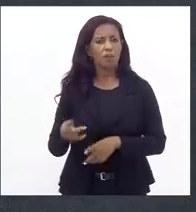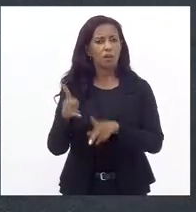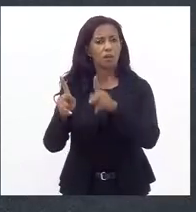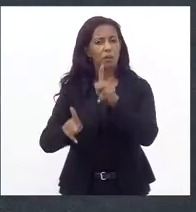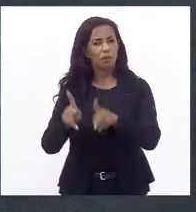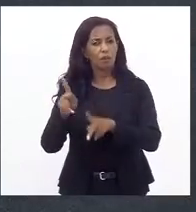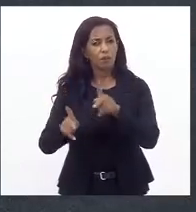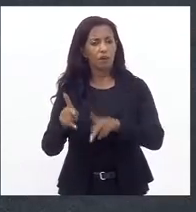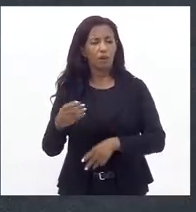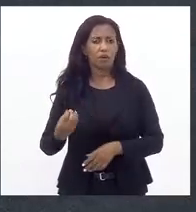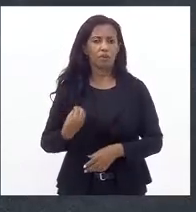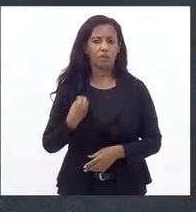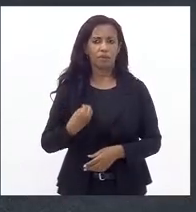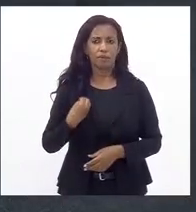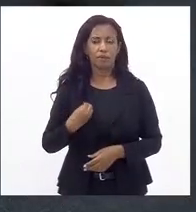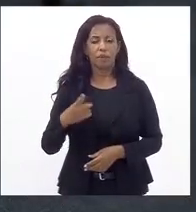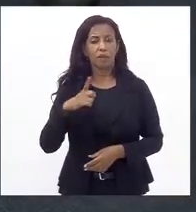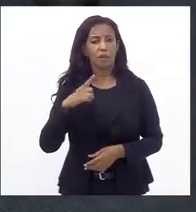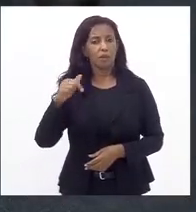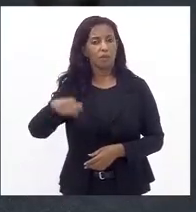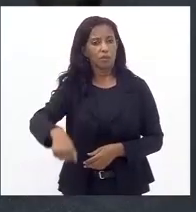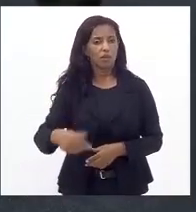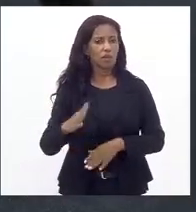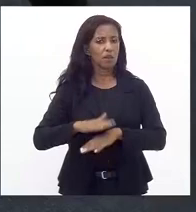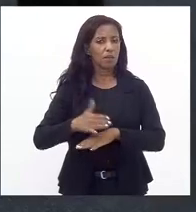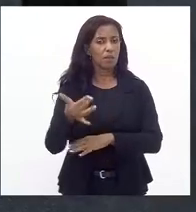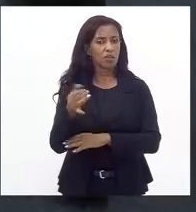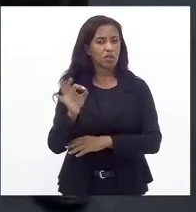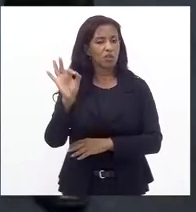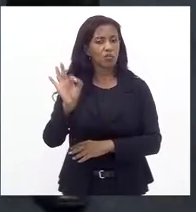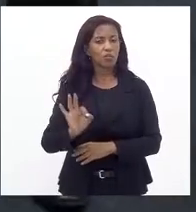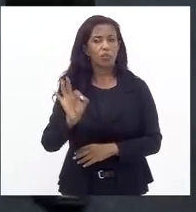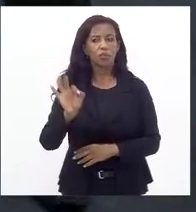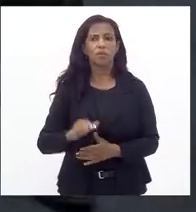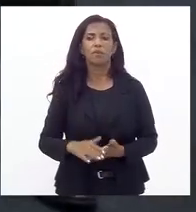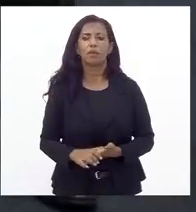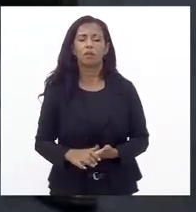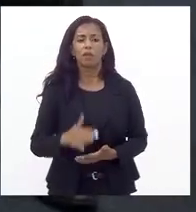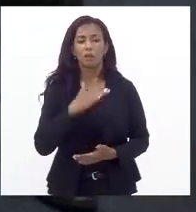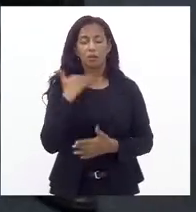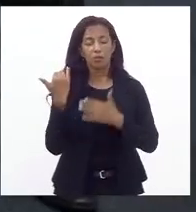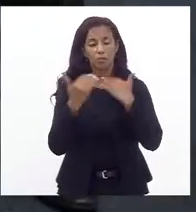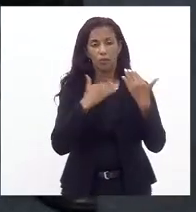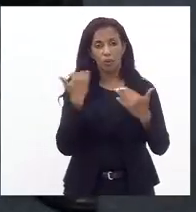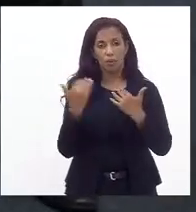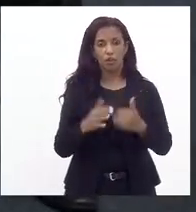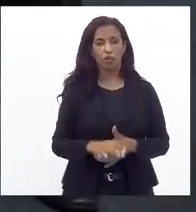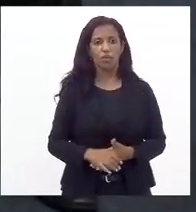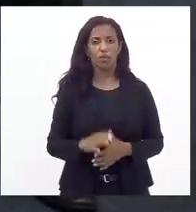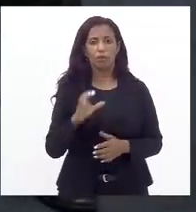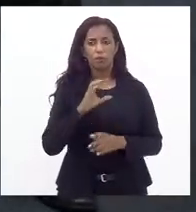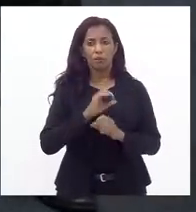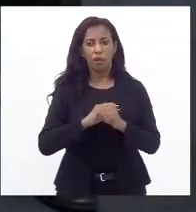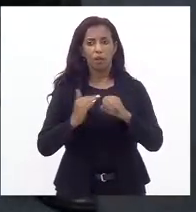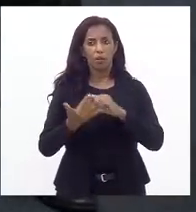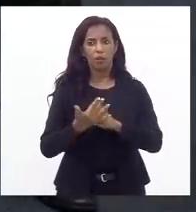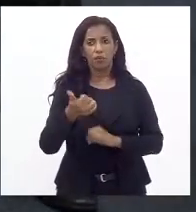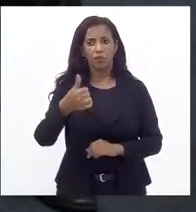população sobreviver temos aqui mais de 10 por cento das mortes pela